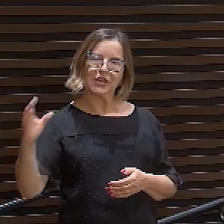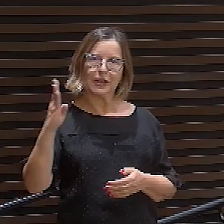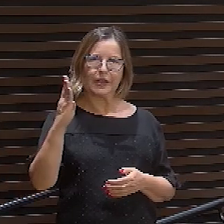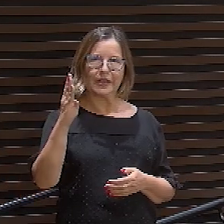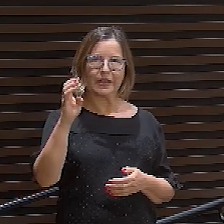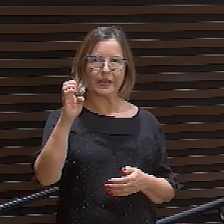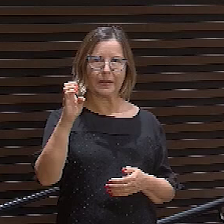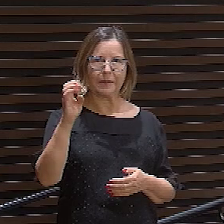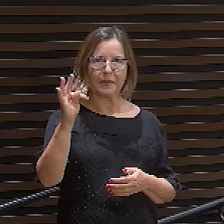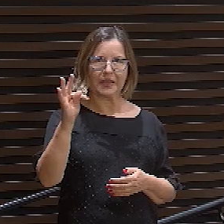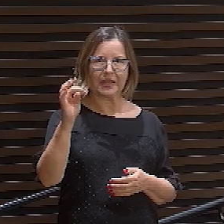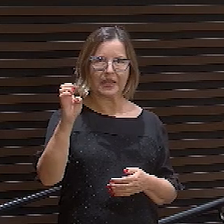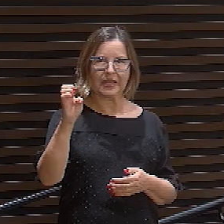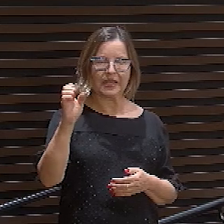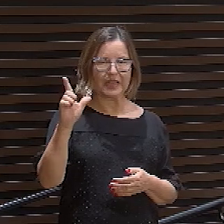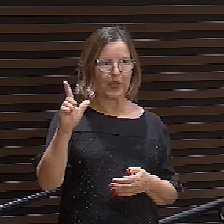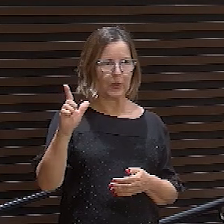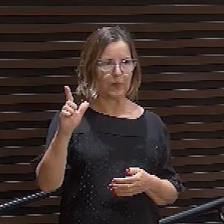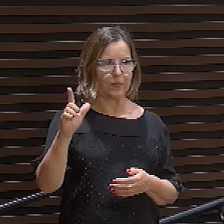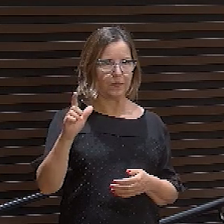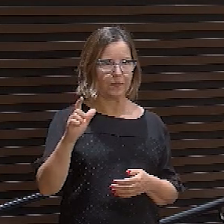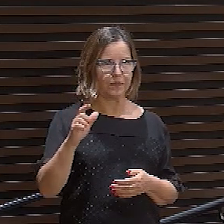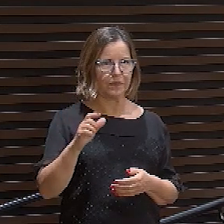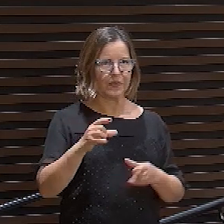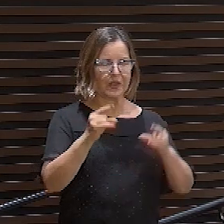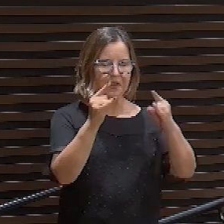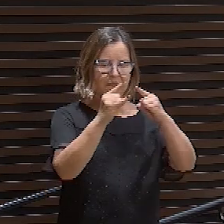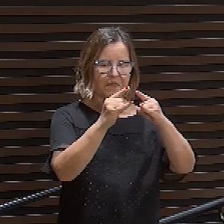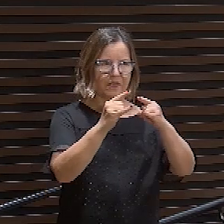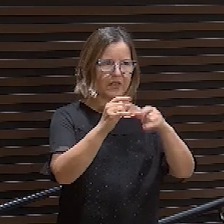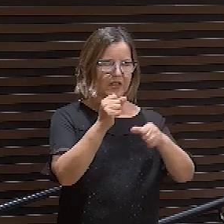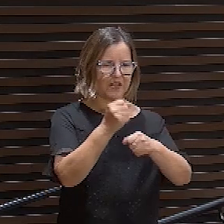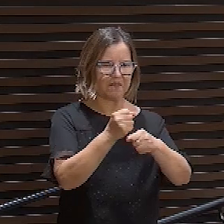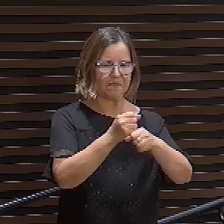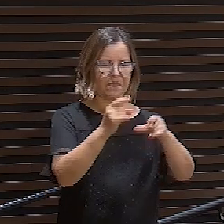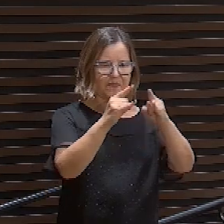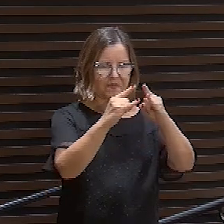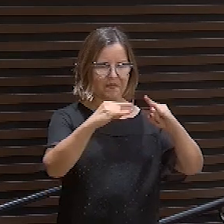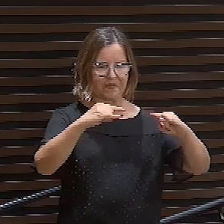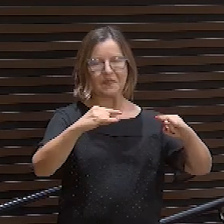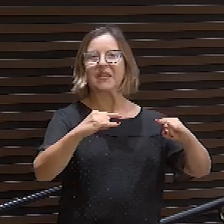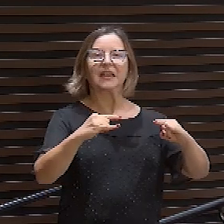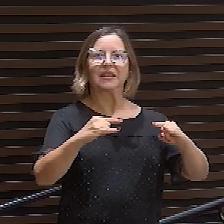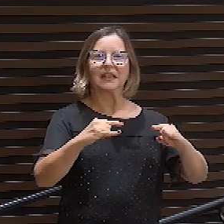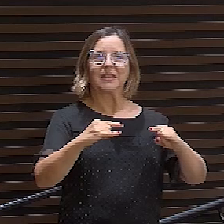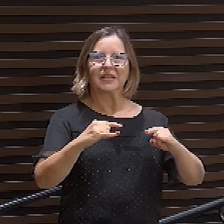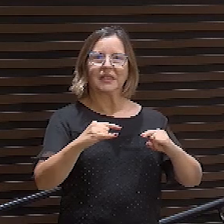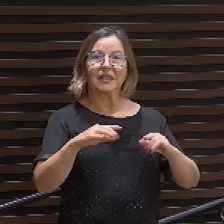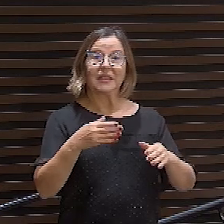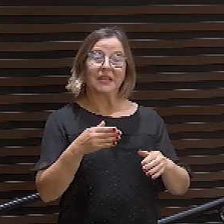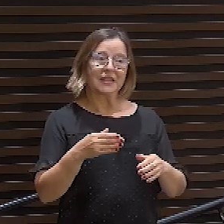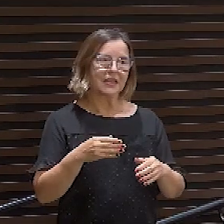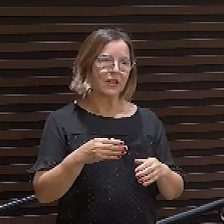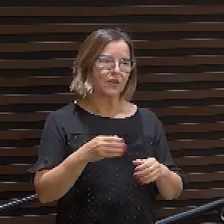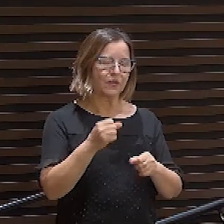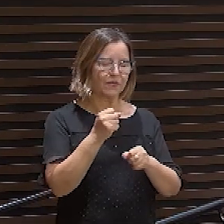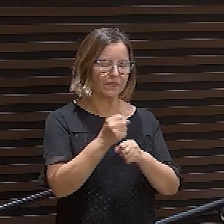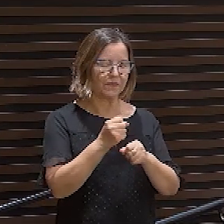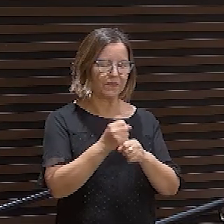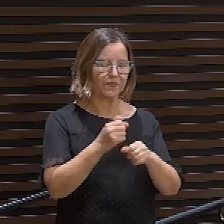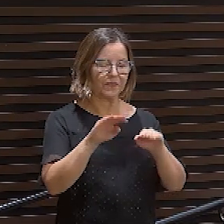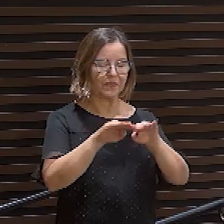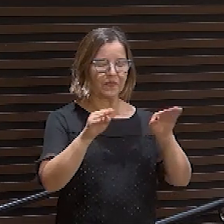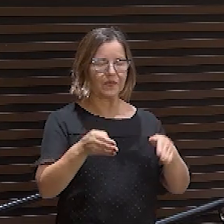ficando Betel ao ocidente e Ai ao oriente. E ali edificou um altar ao